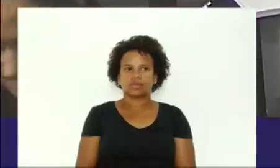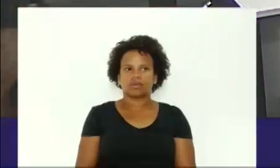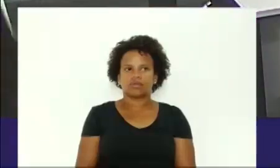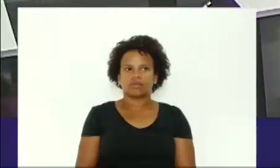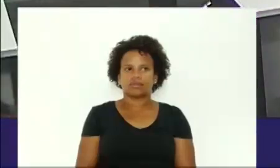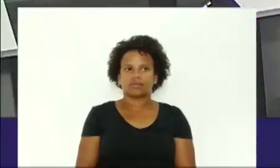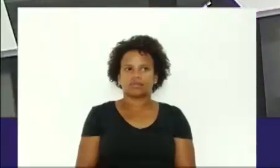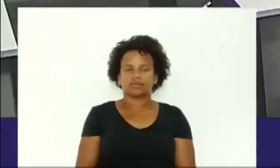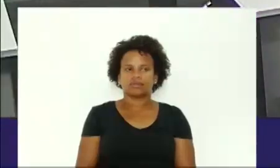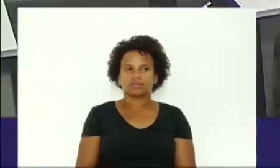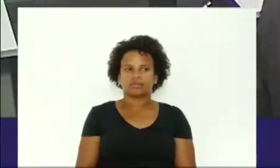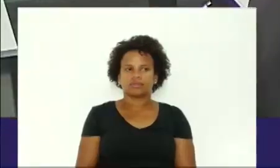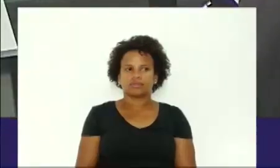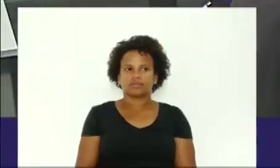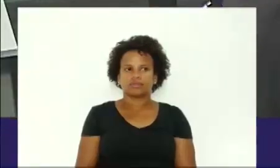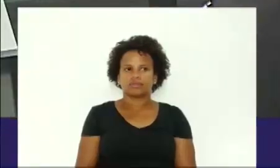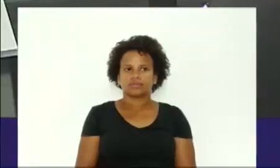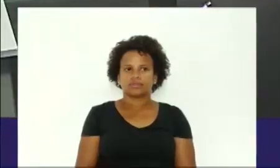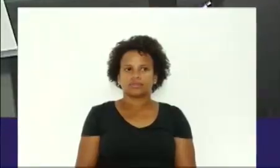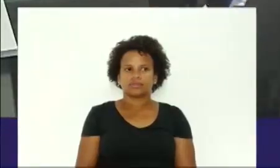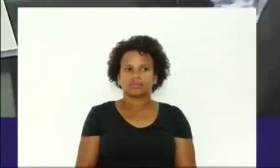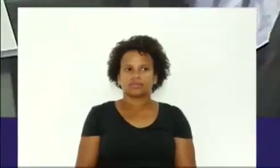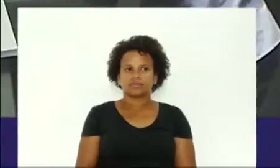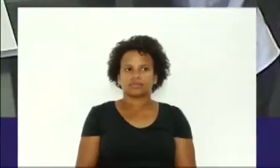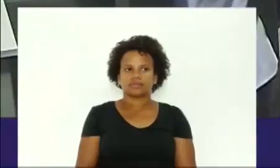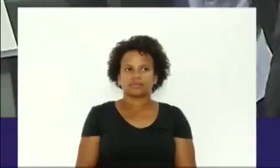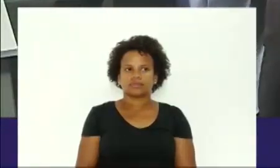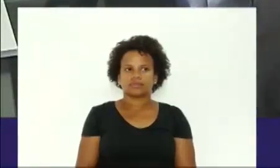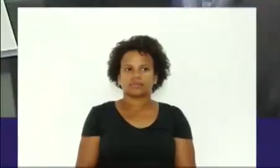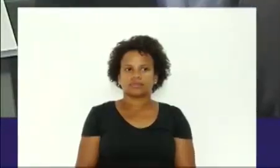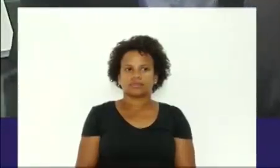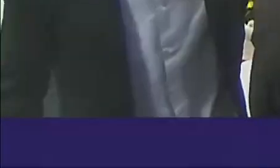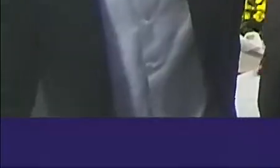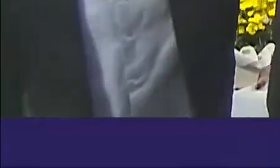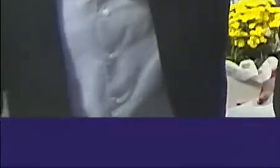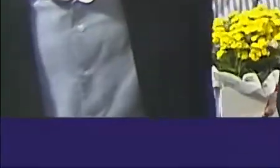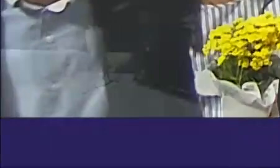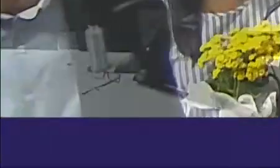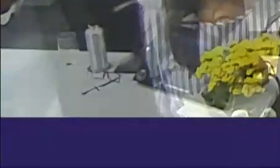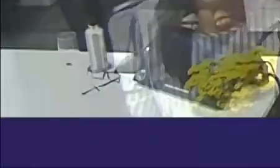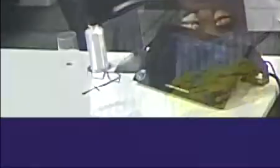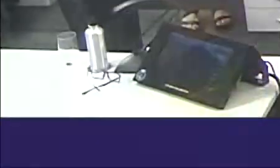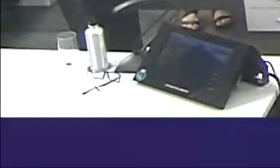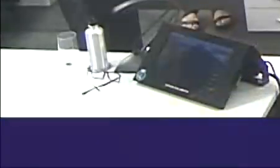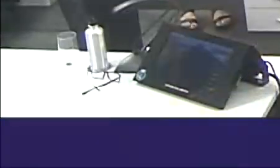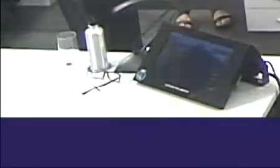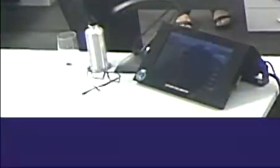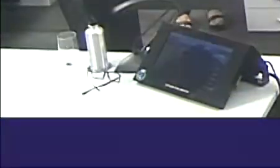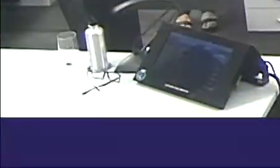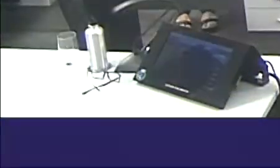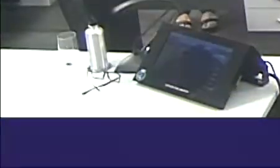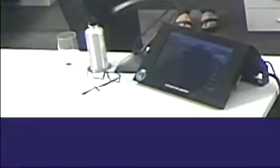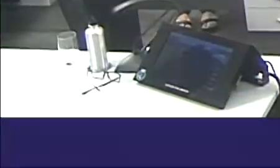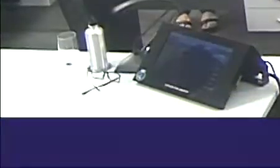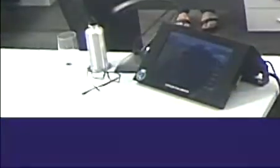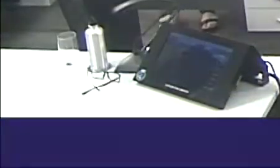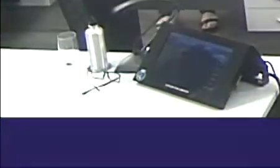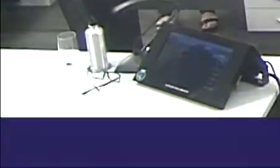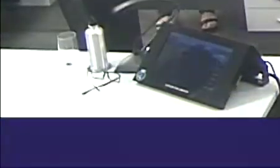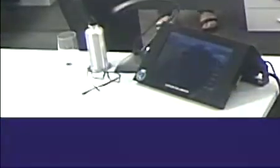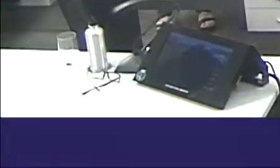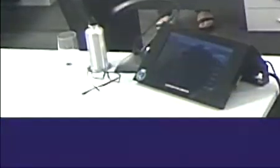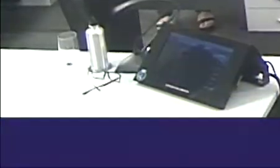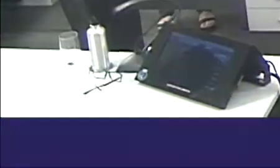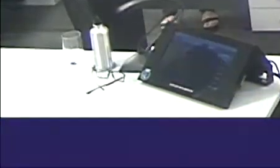a dose mais forte e lenta de uma gente que ri quando deve chorar e não